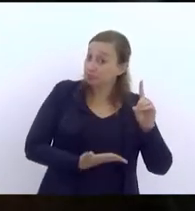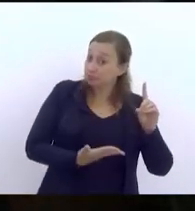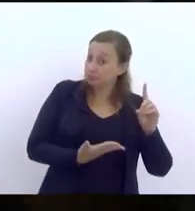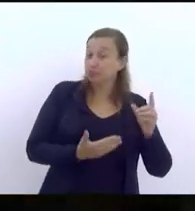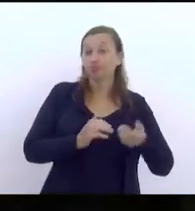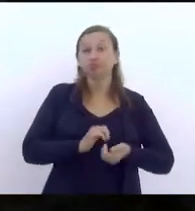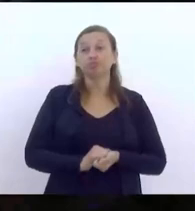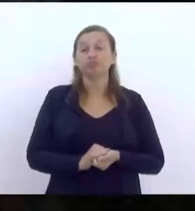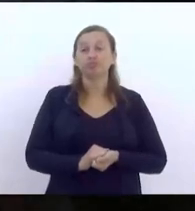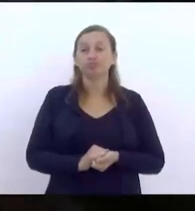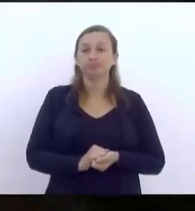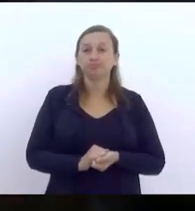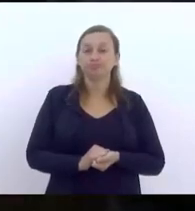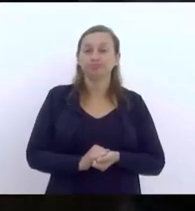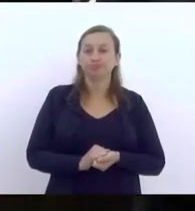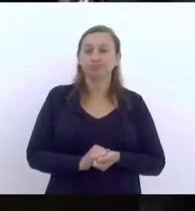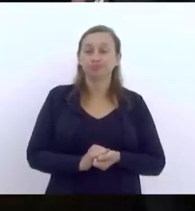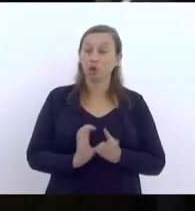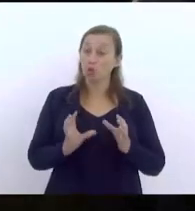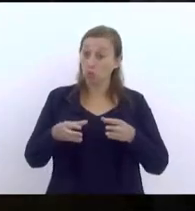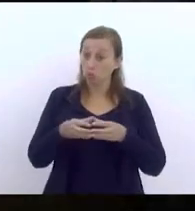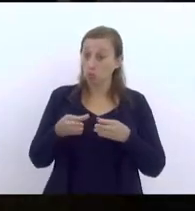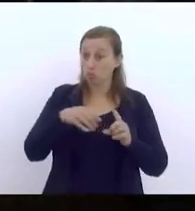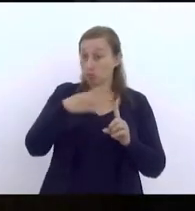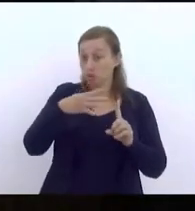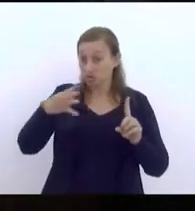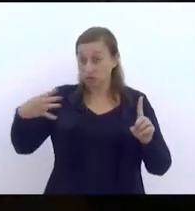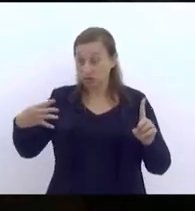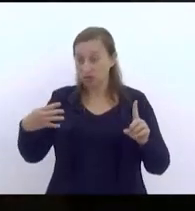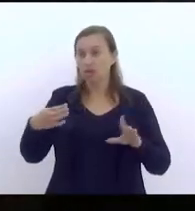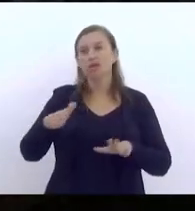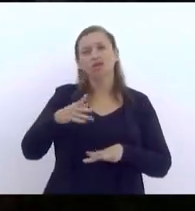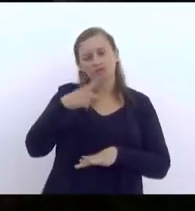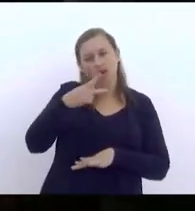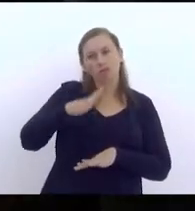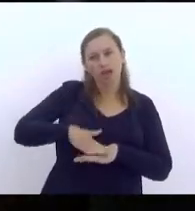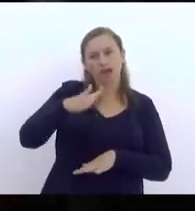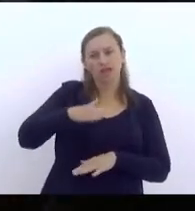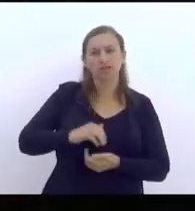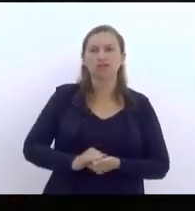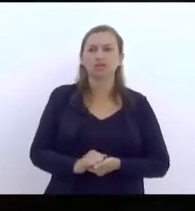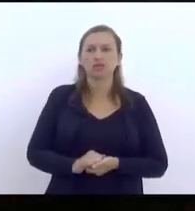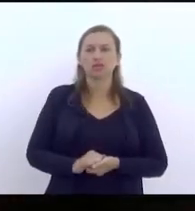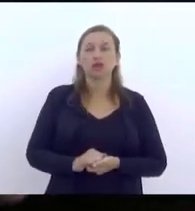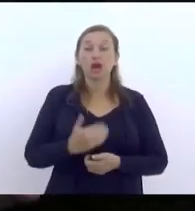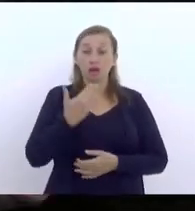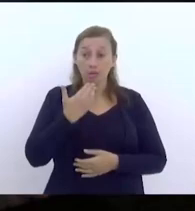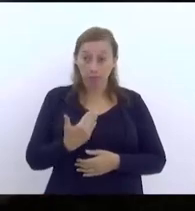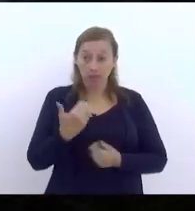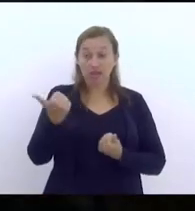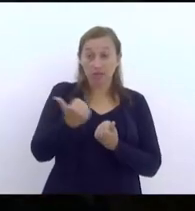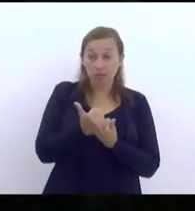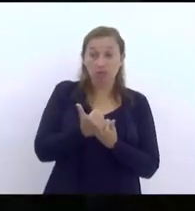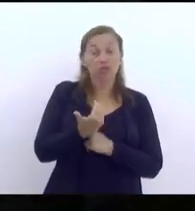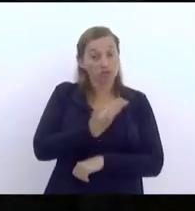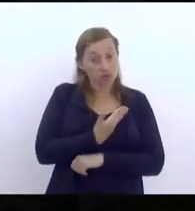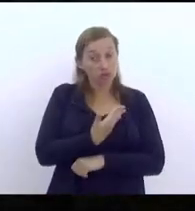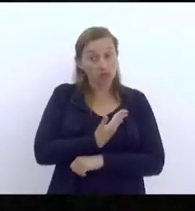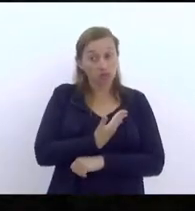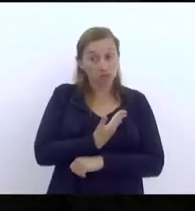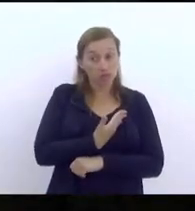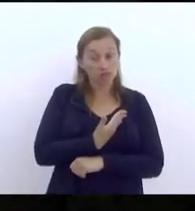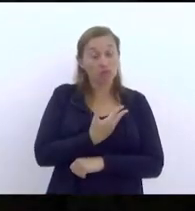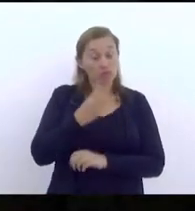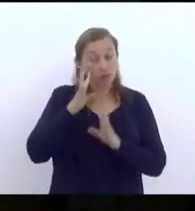uma homenagem a um grupo LGBT, e vou mais, e peço esse apoio aos colegas.